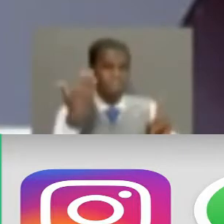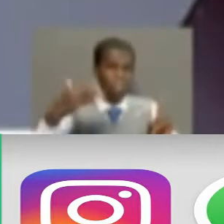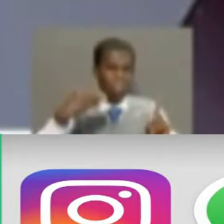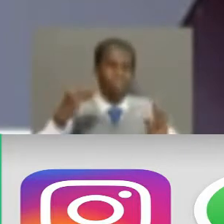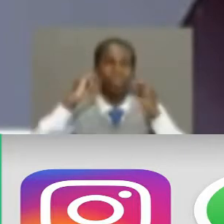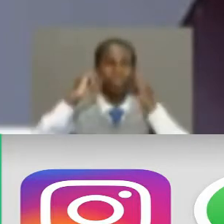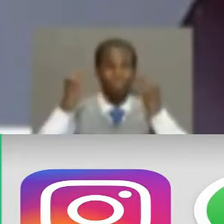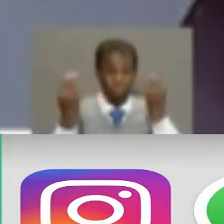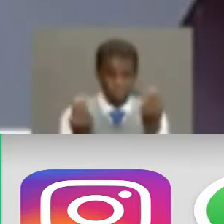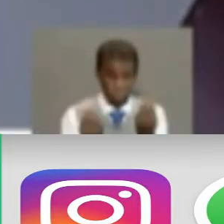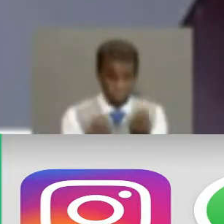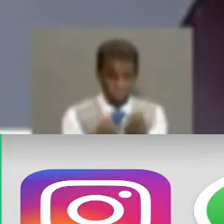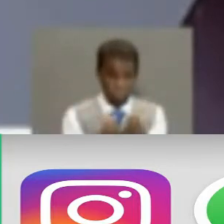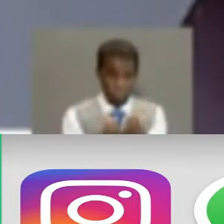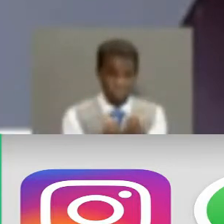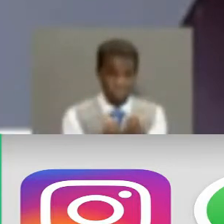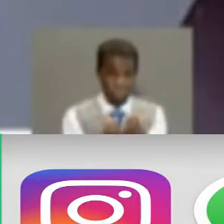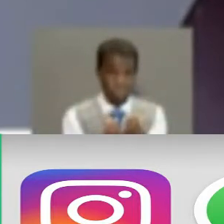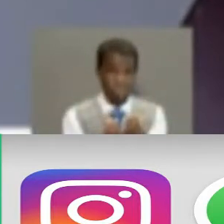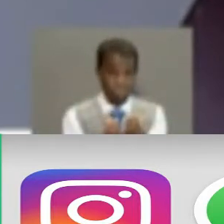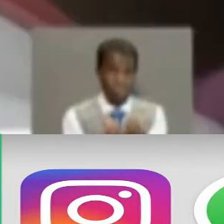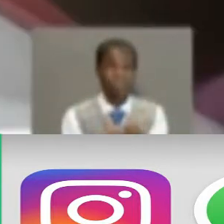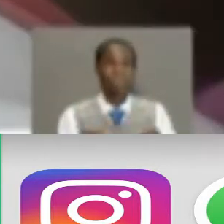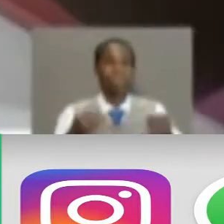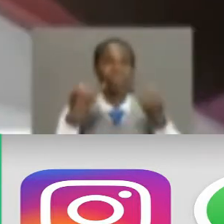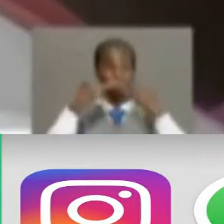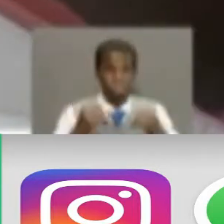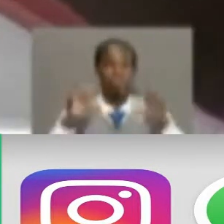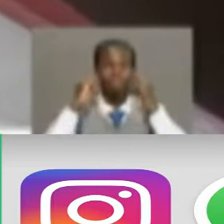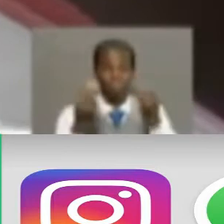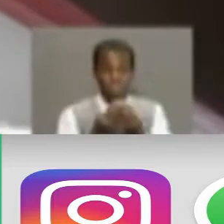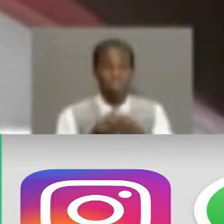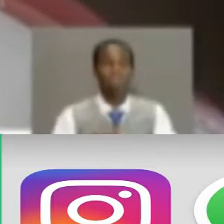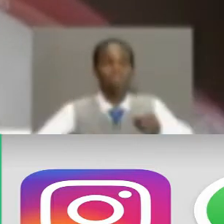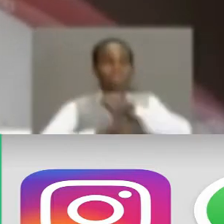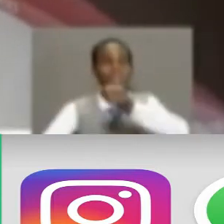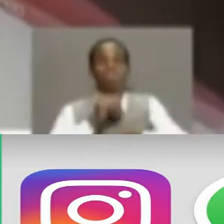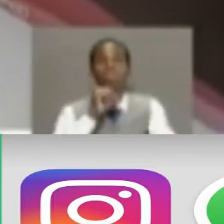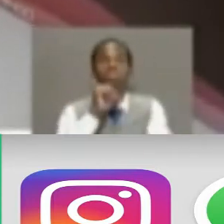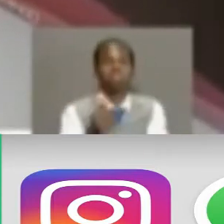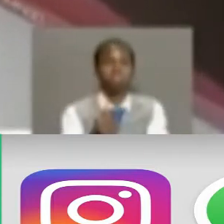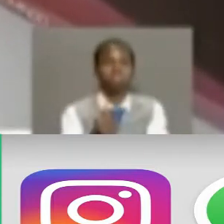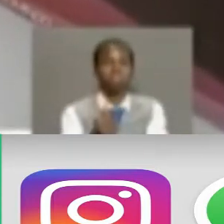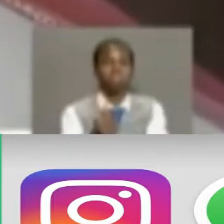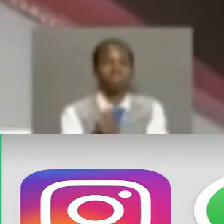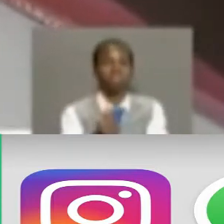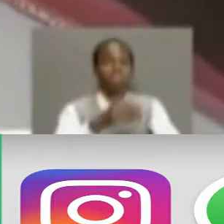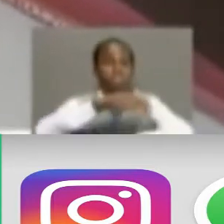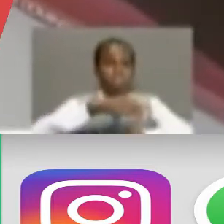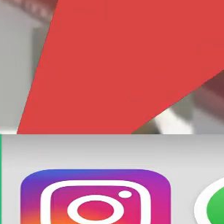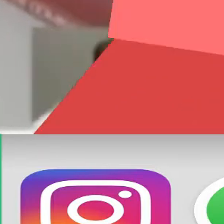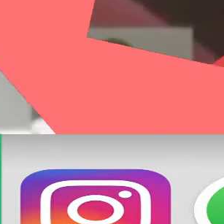lei? Um congresso inteiro. Anulação de um congresso inteiro. Bom, a discussão entre o constitucionalista ainda não é muito